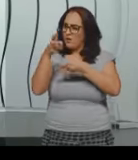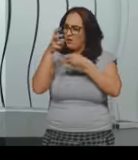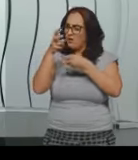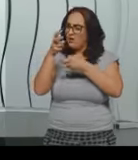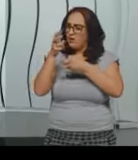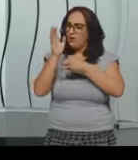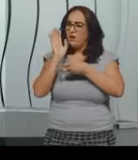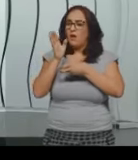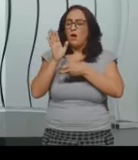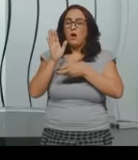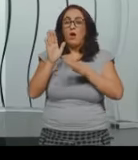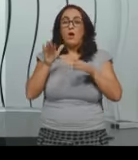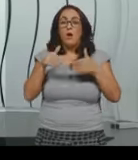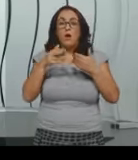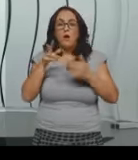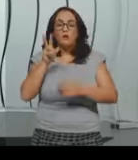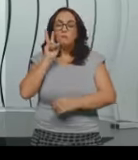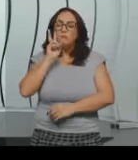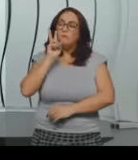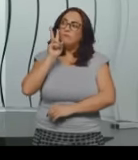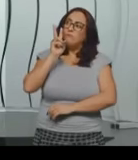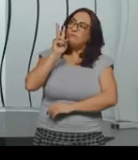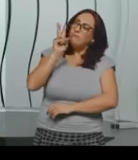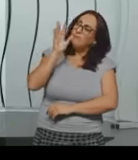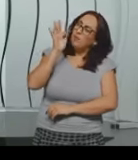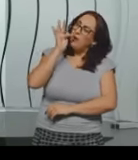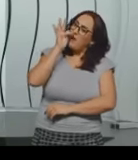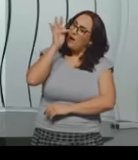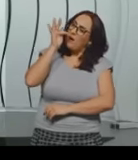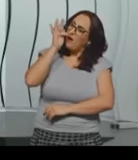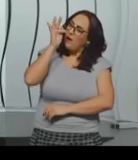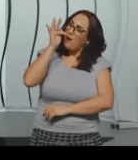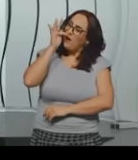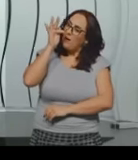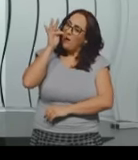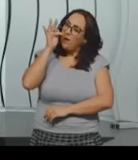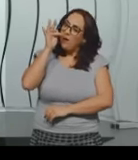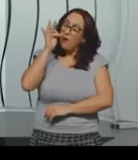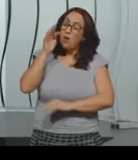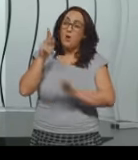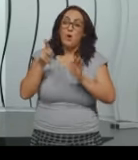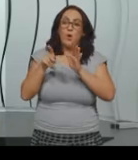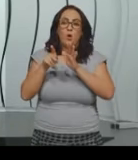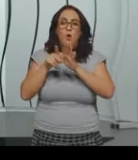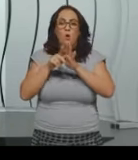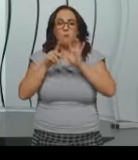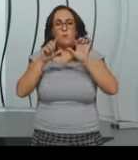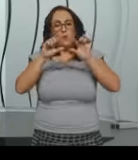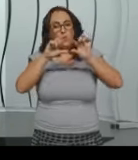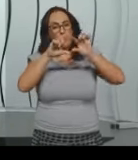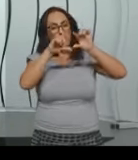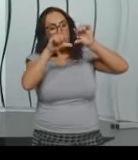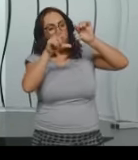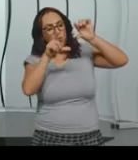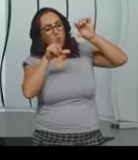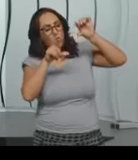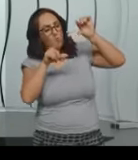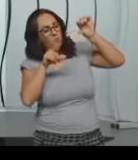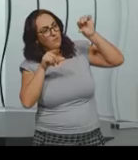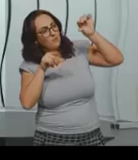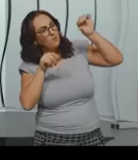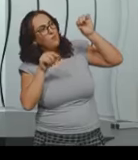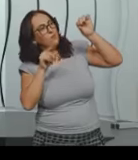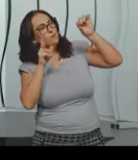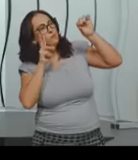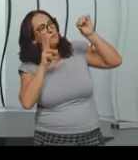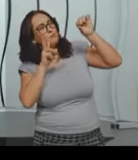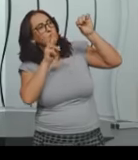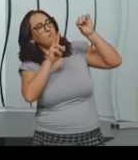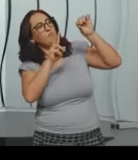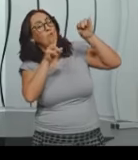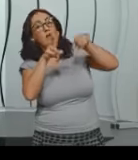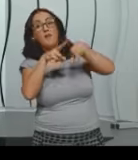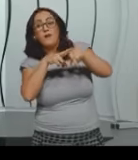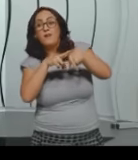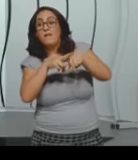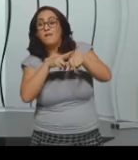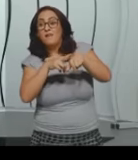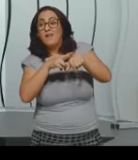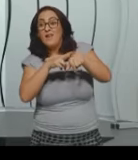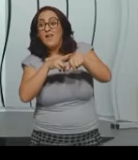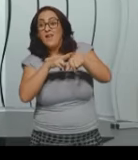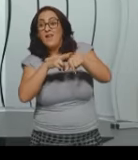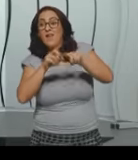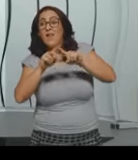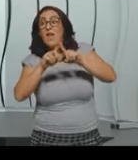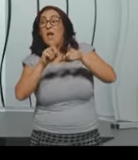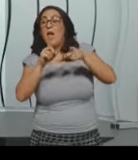já viram uma samambaia, a folha fica verdinha, igual a gente vê aqui, mas chega uma certa etapa da vida